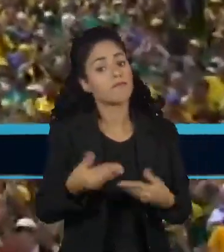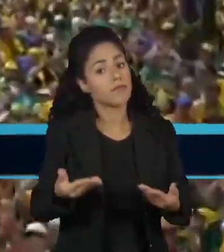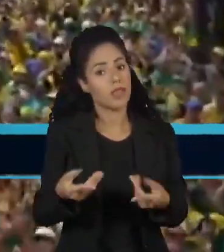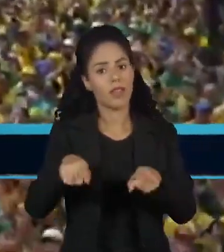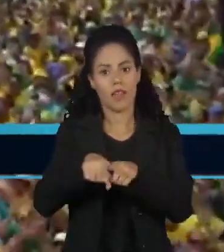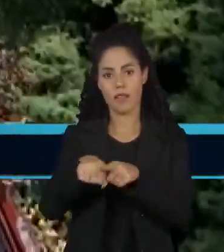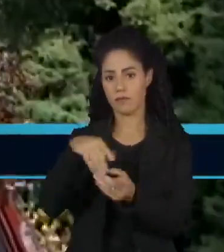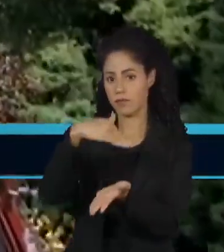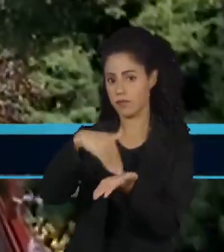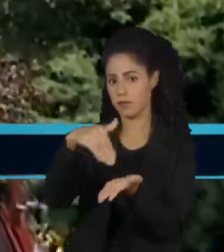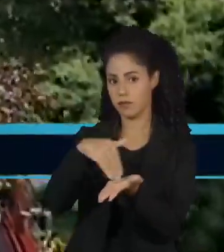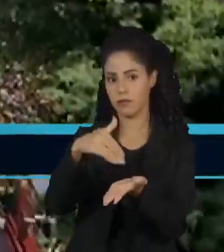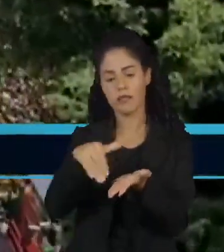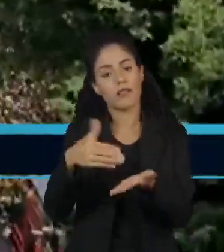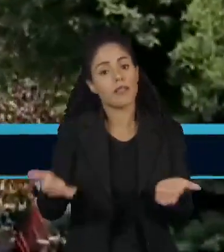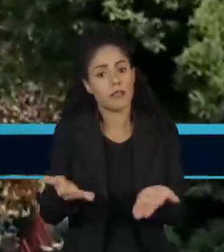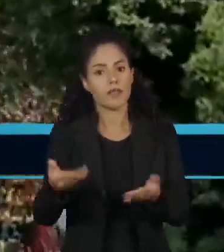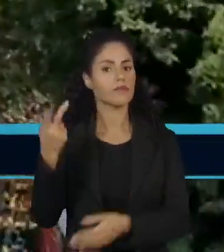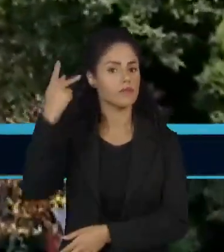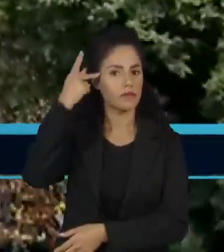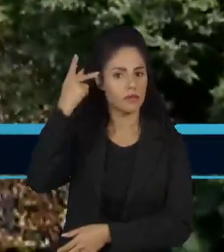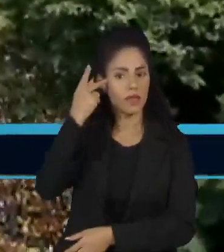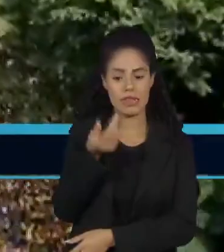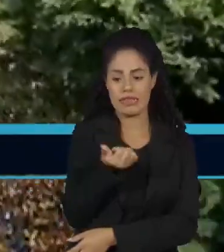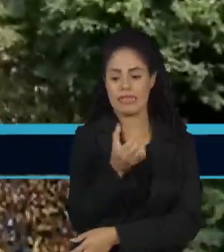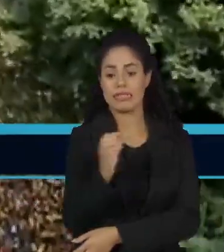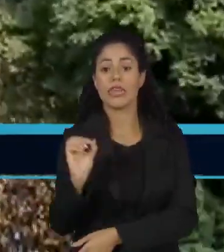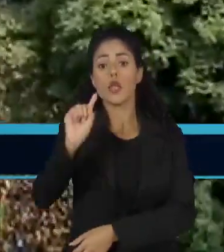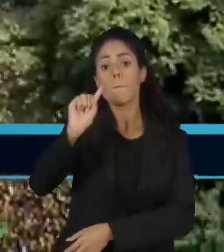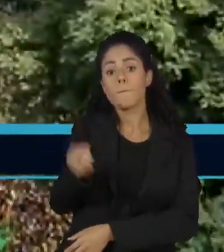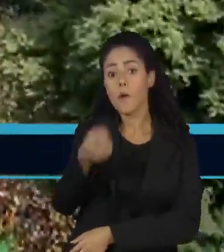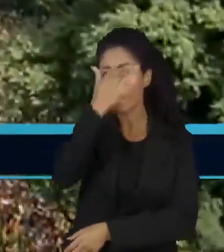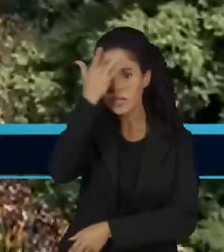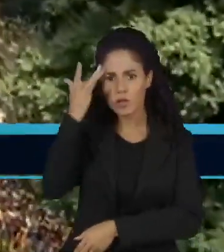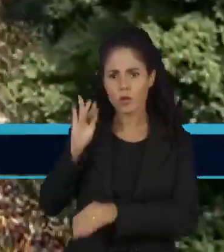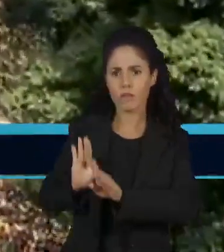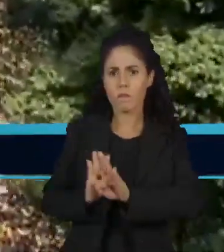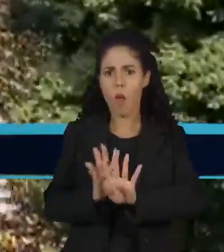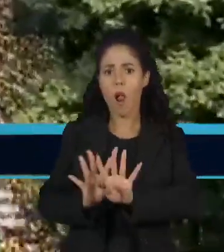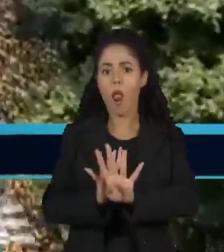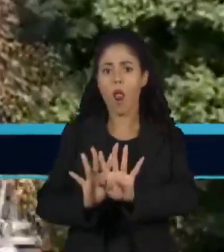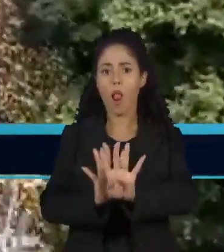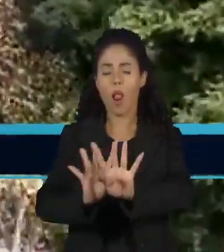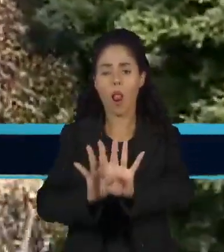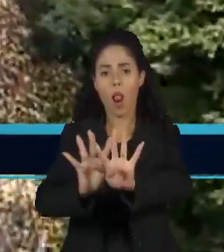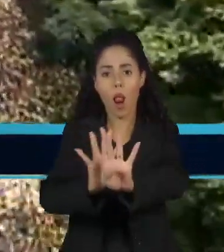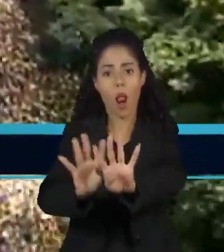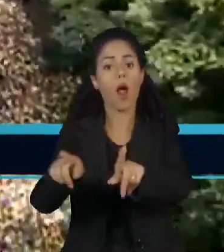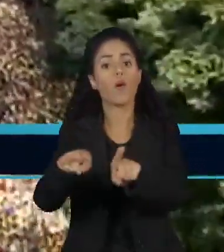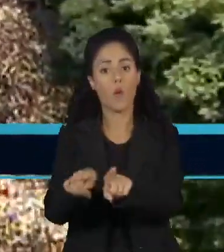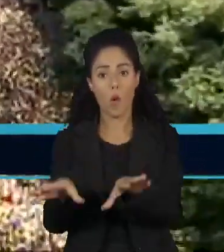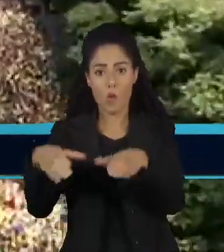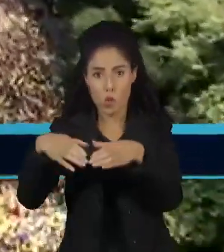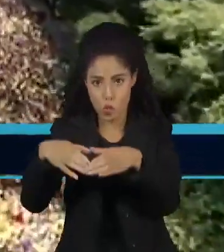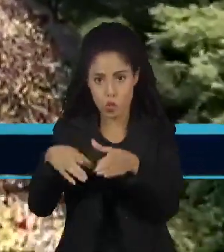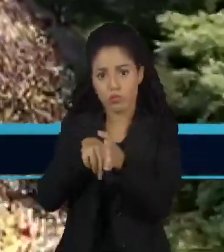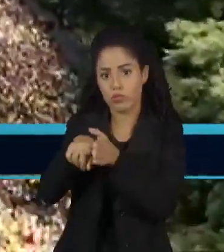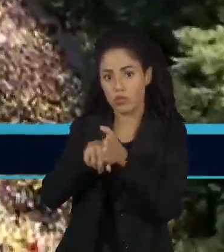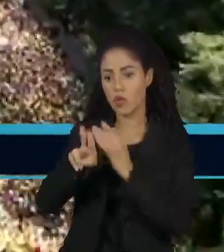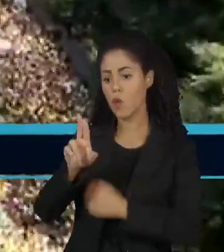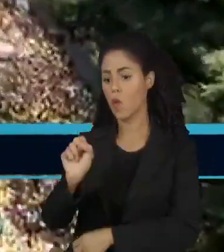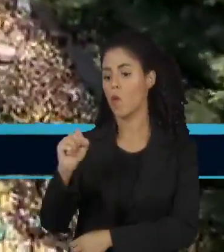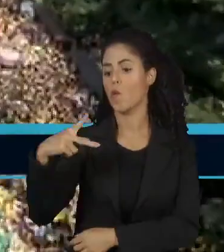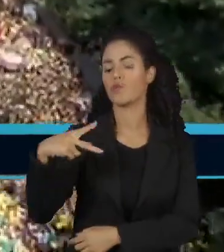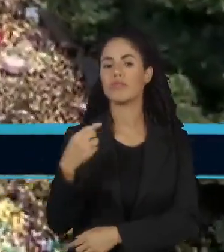de Segurança Pública de São Paulo, mais de 600 mil pessoas participaram da manifestação. Um grupo de estudos da USP estimou o público